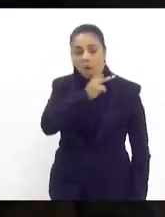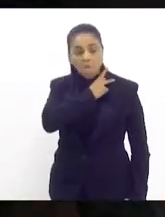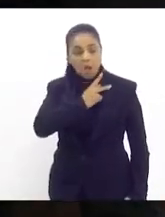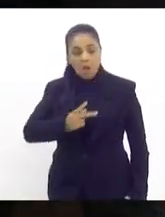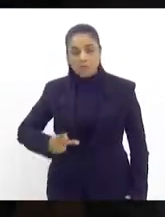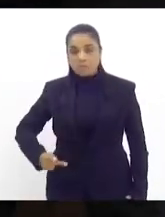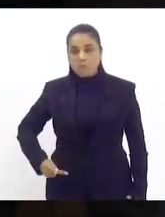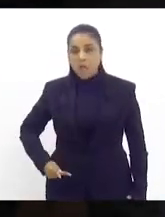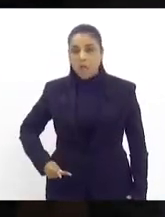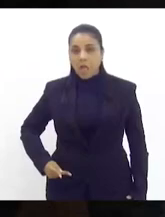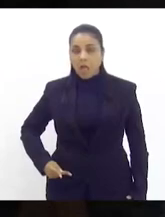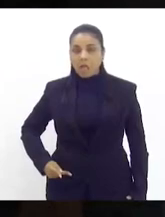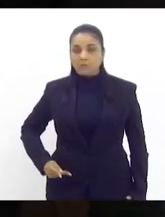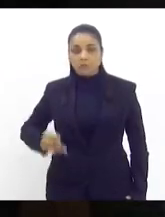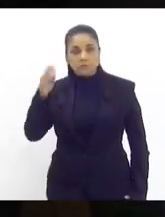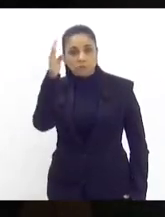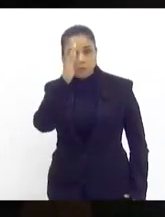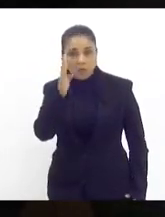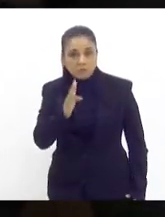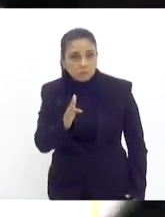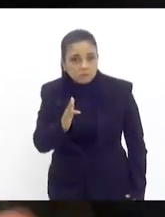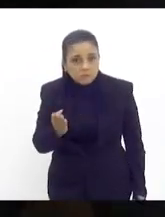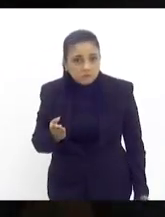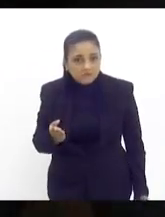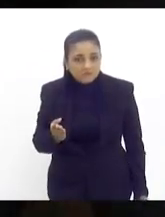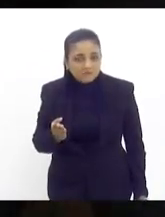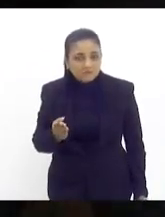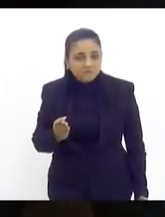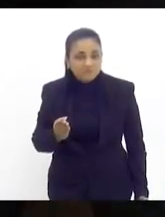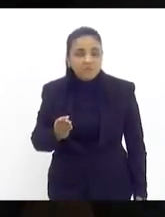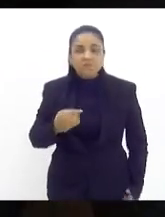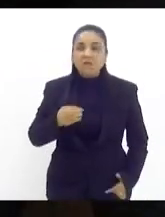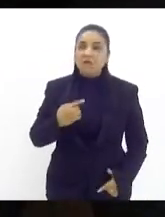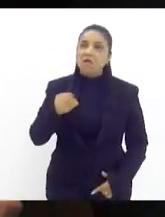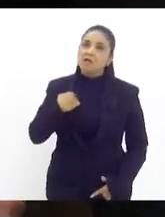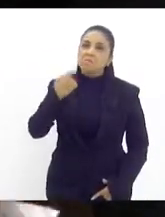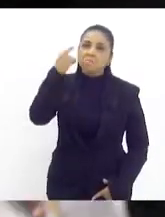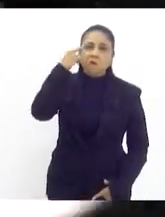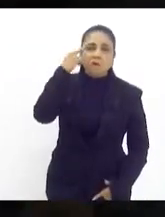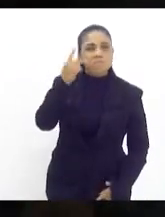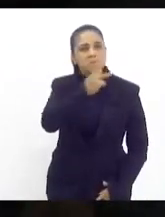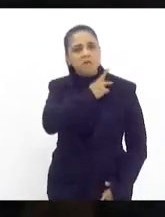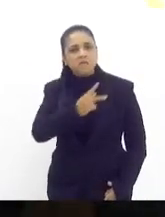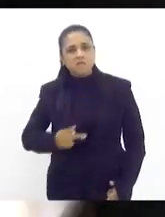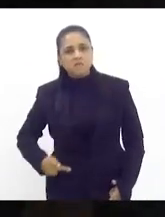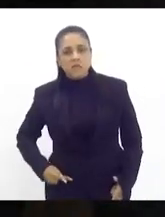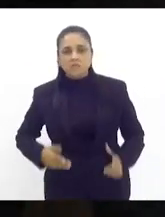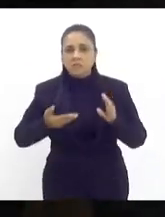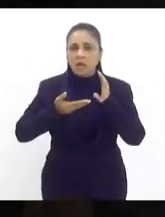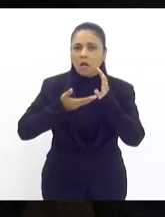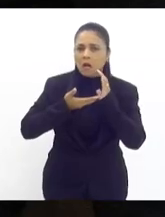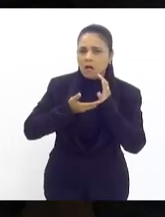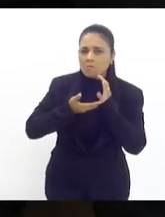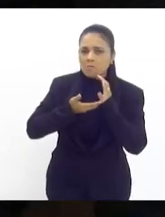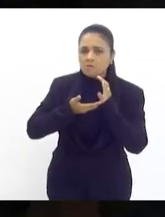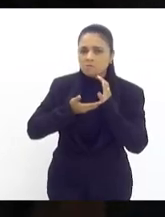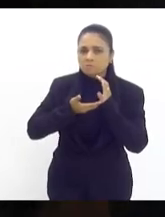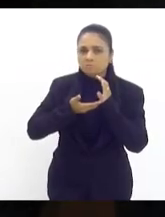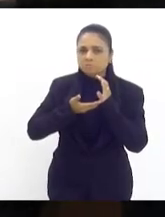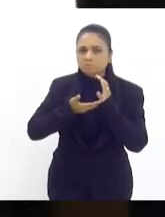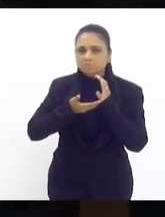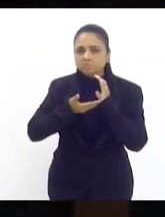República, ele acha que ele é o presidente da Câmara e decide